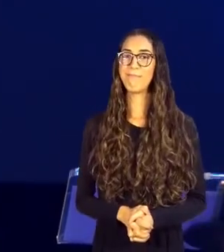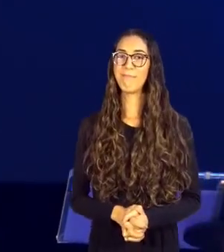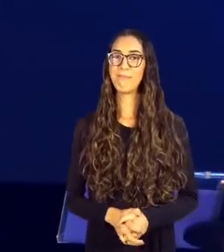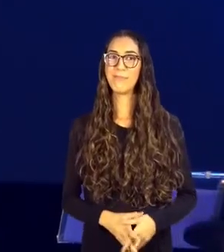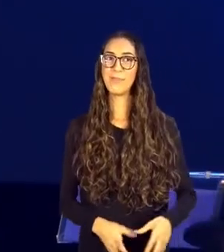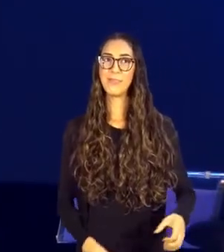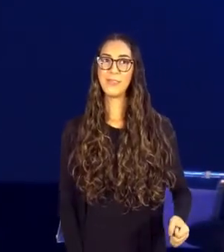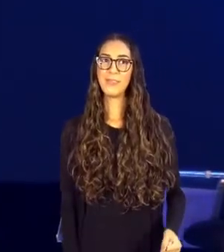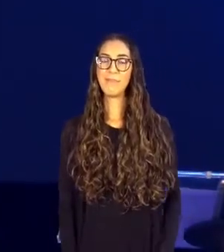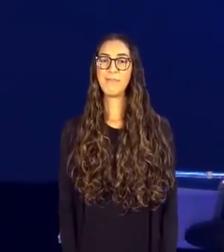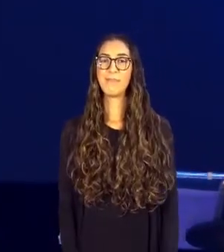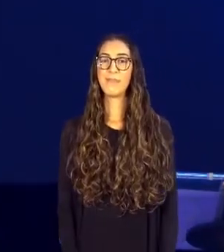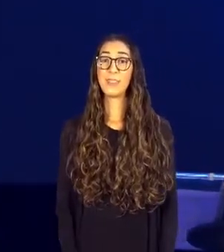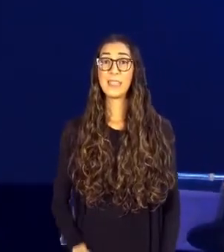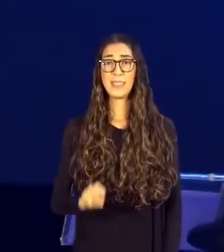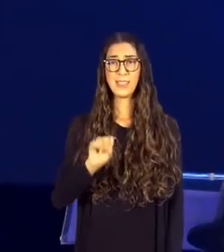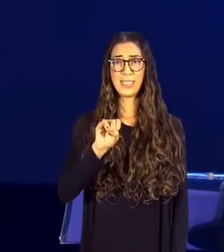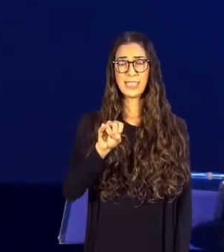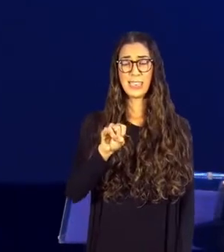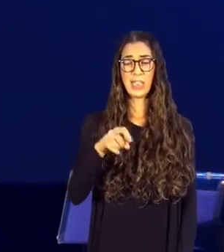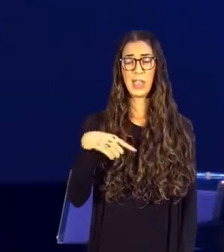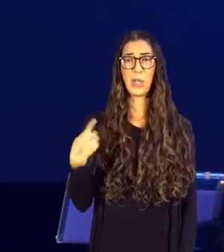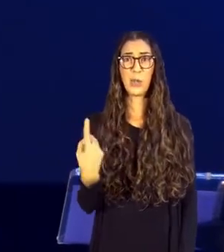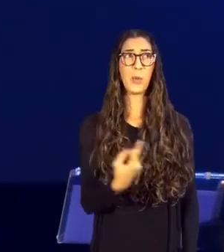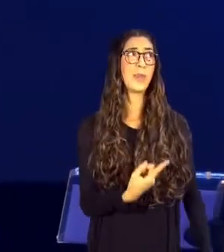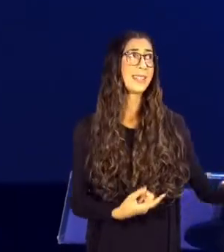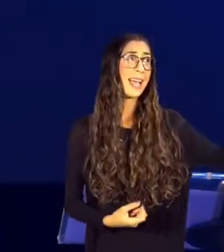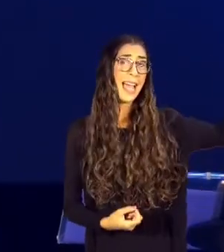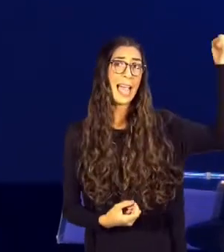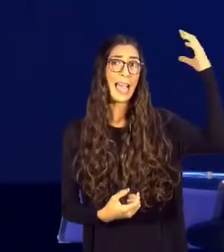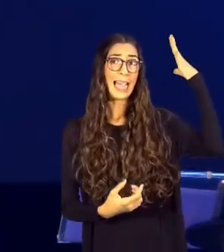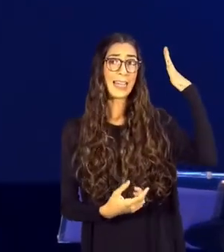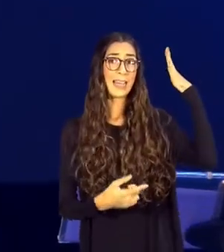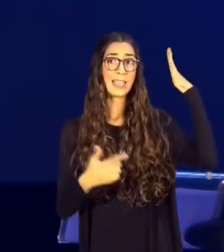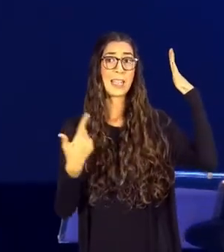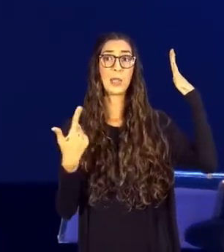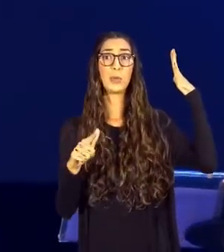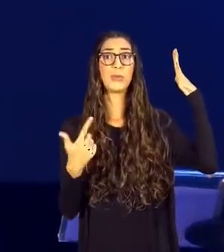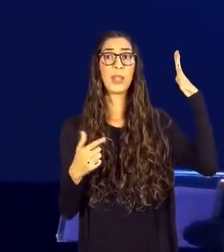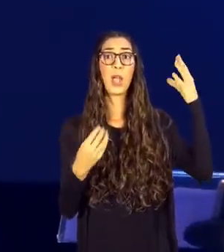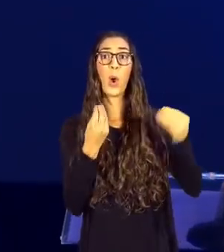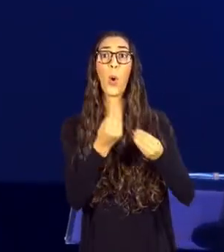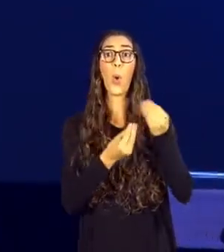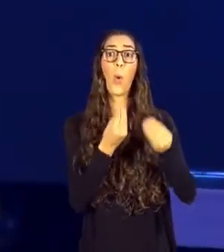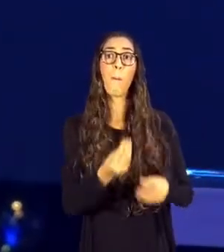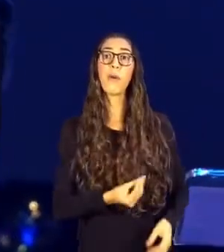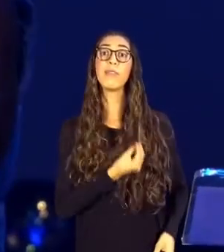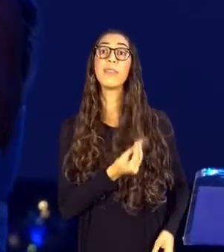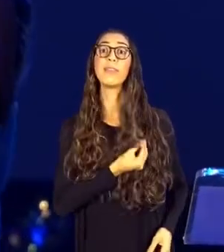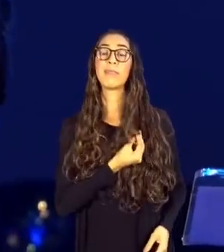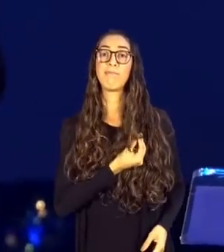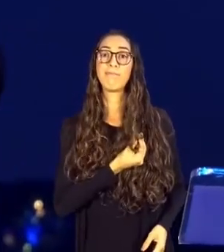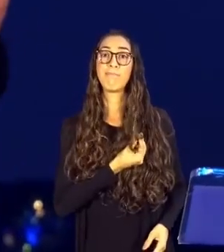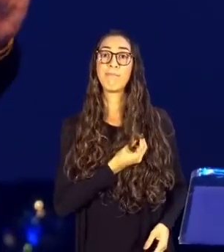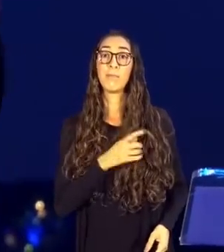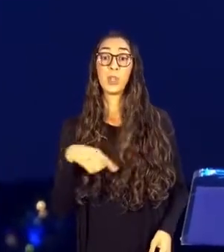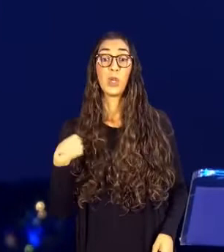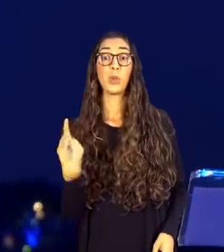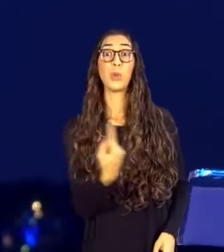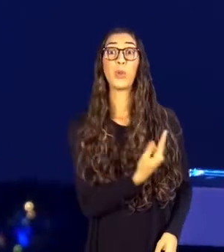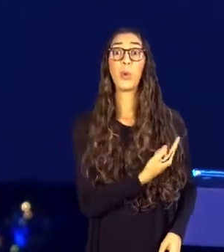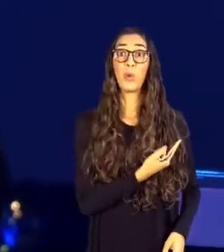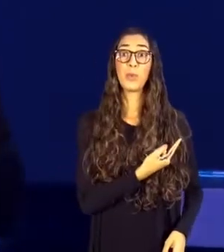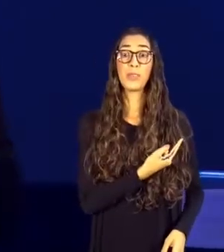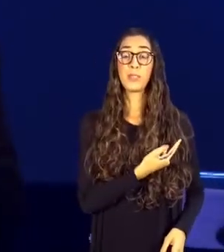fadado à perdição eterna. Se propõe e fala, não, olha, 2 dias que eu vou ficar sem pecar. Não vou